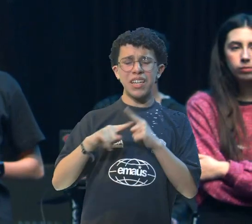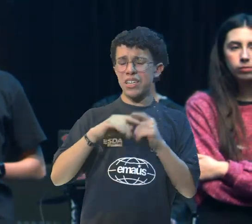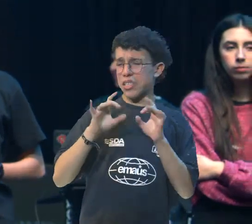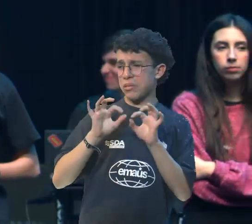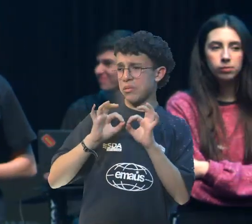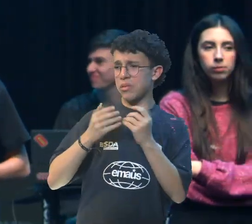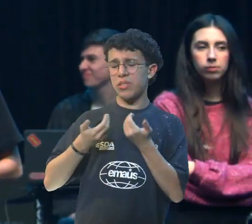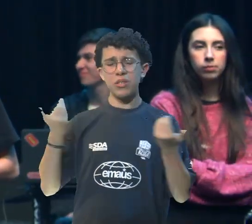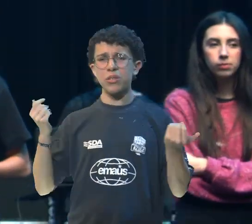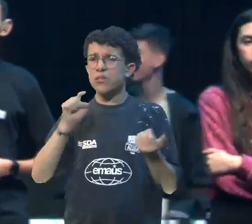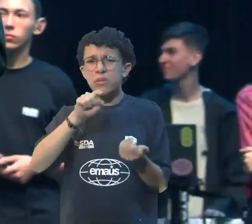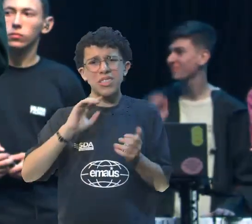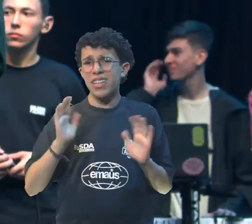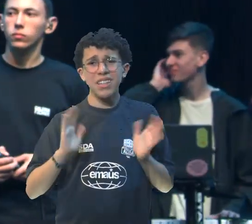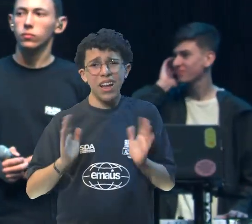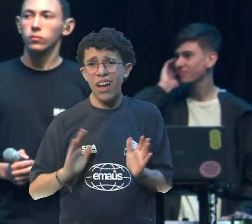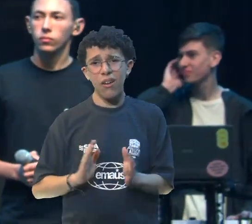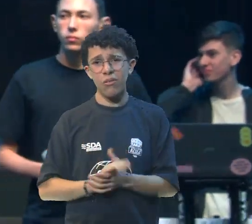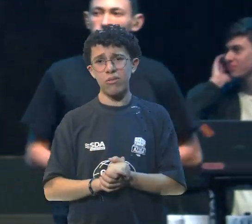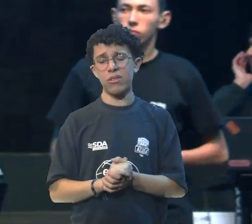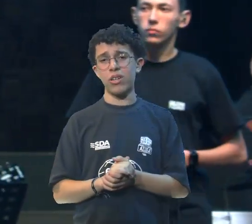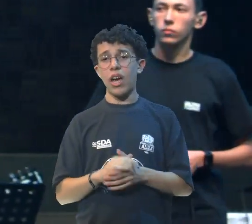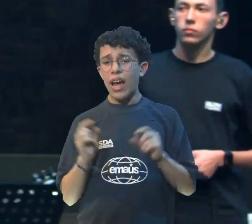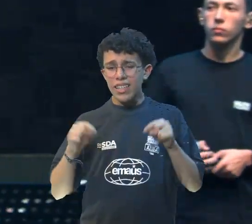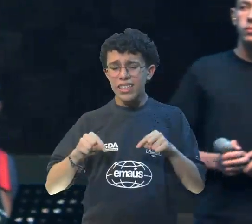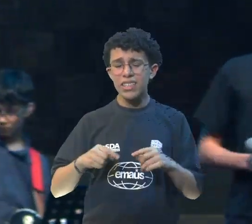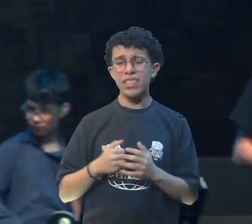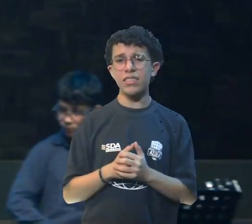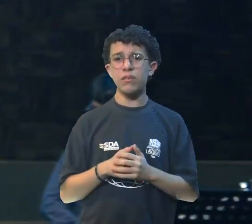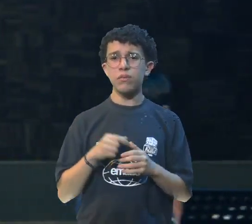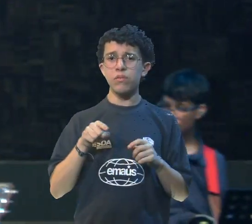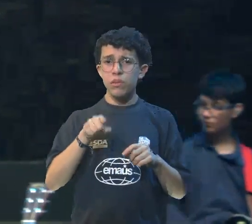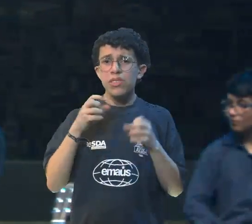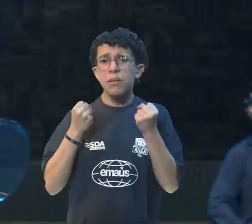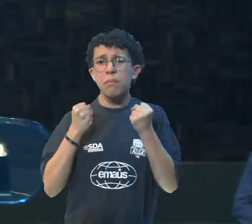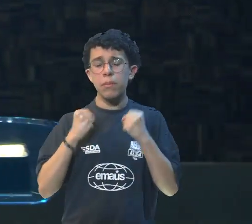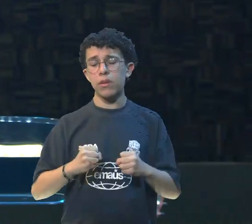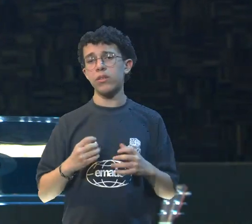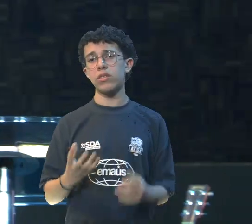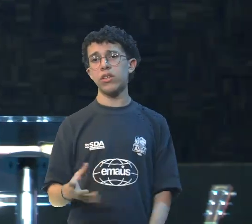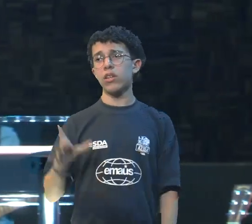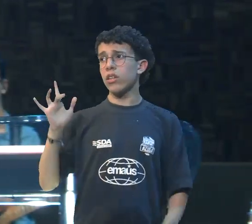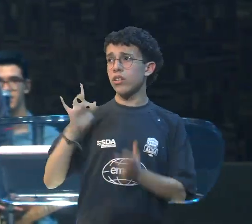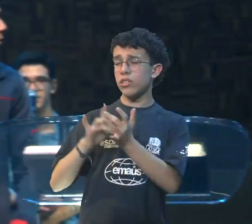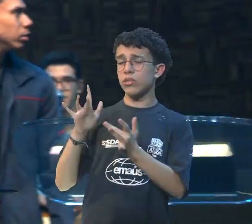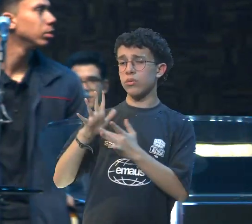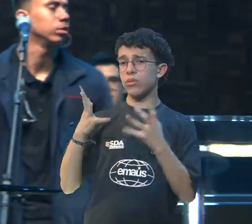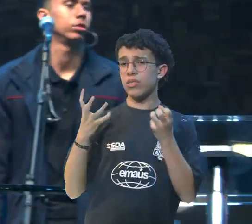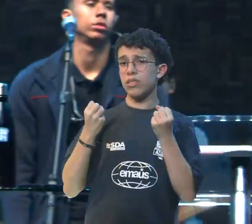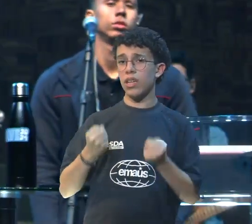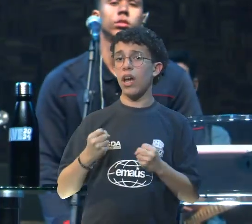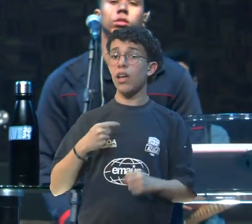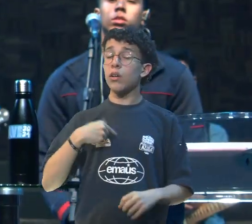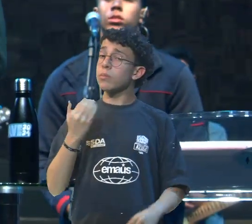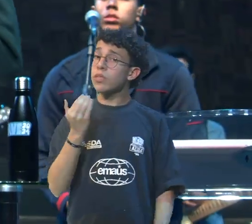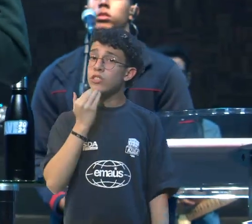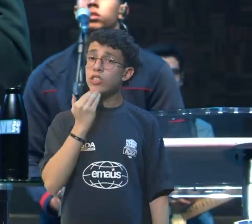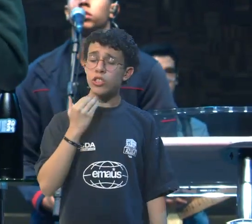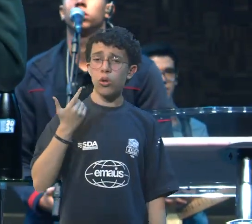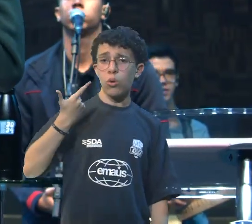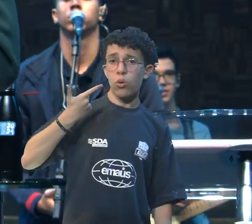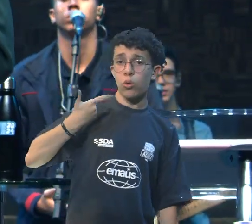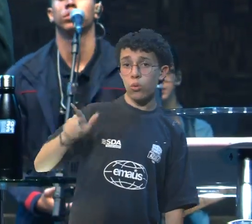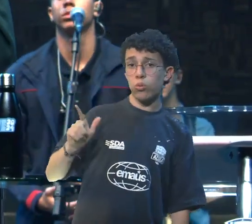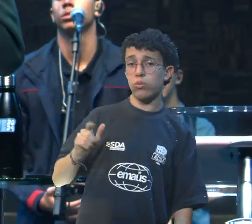não vai tomar não, é aqui. Amém. Eu vou te pedir mais um passo de fé. Eu vou